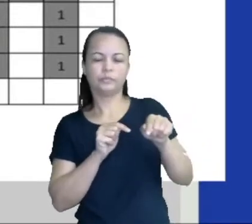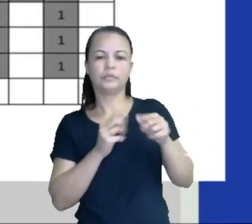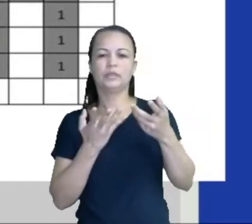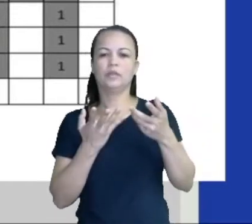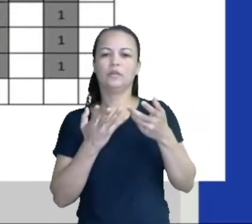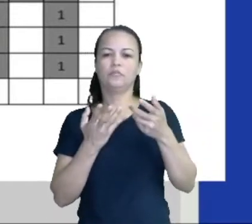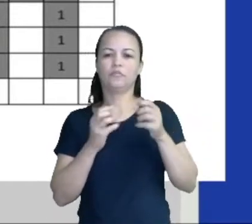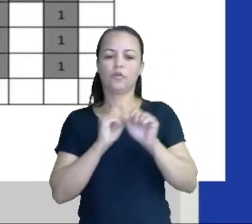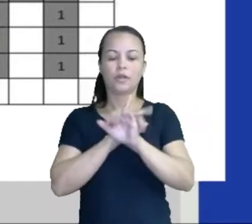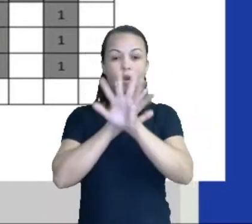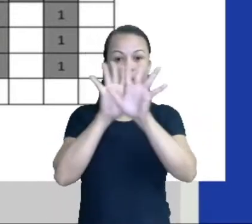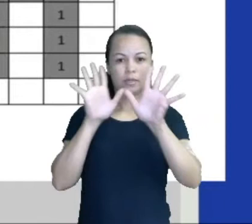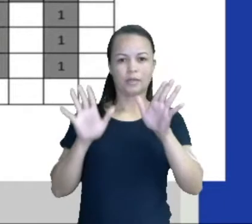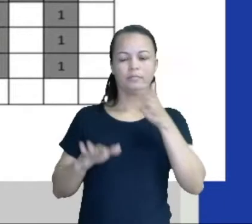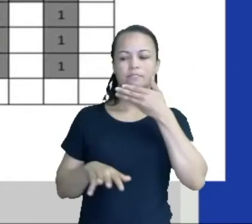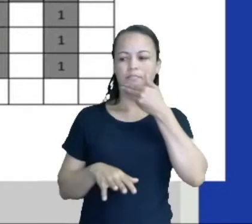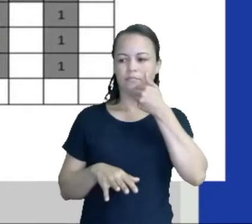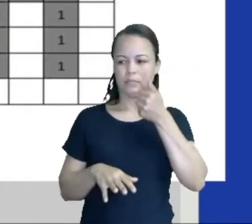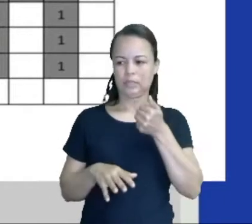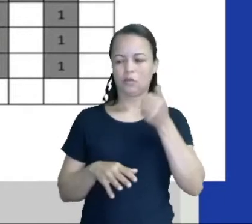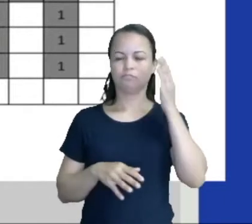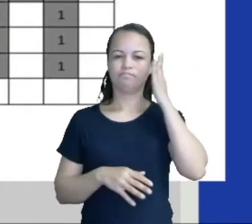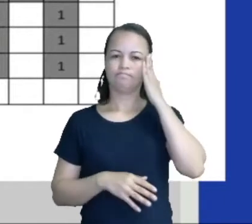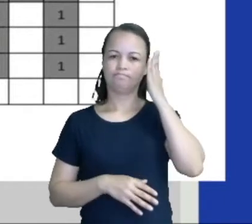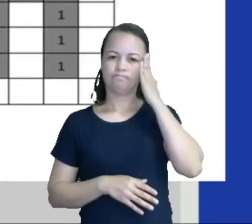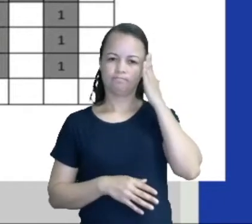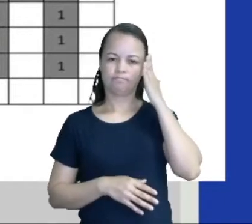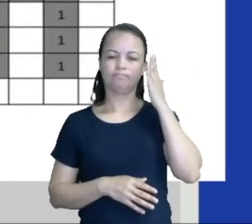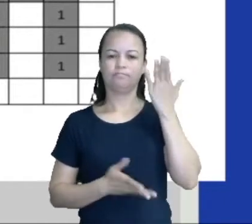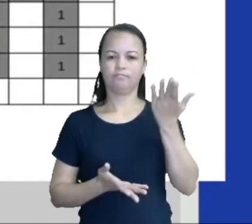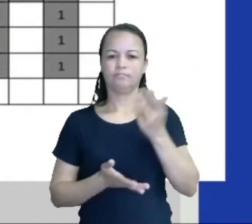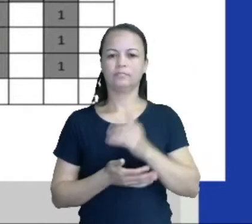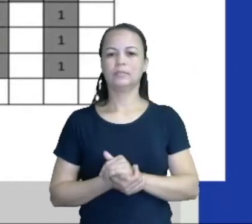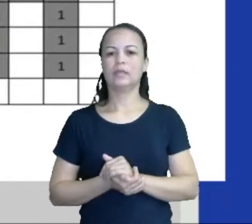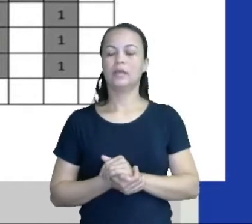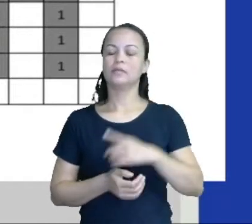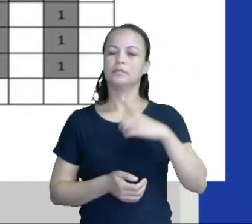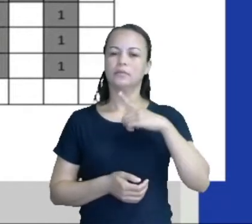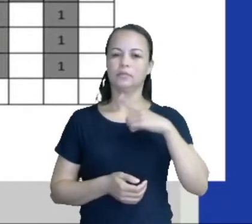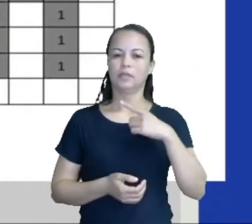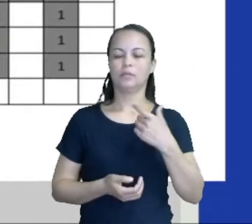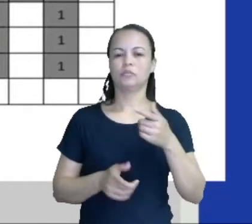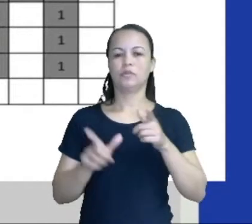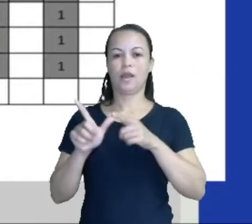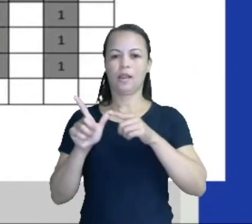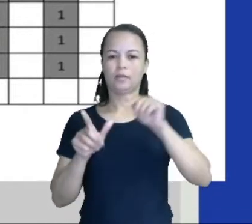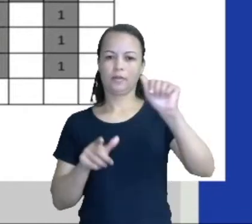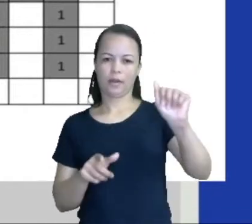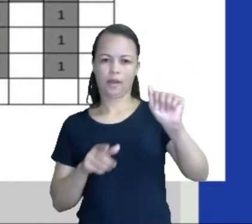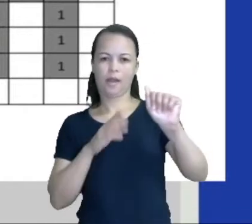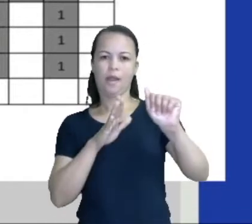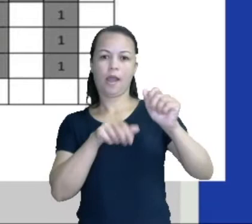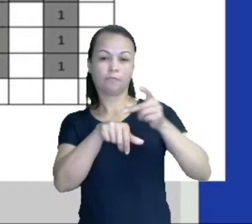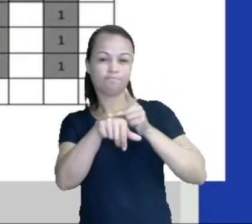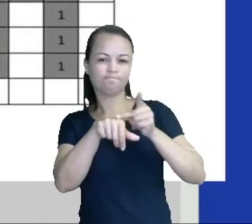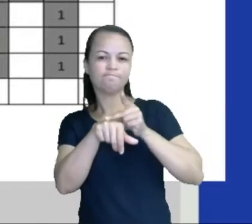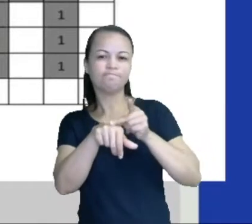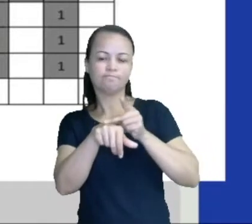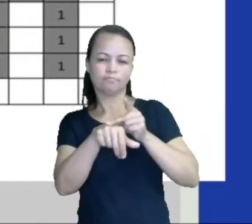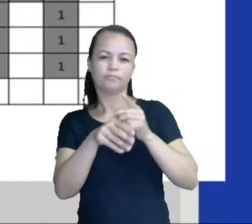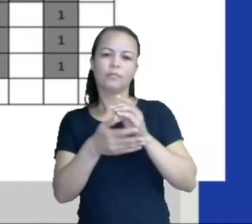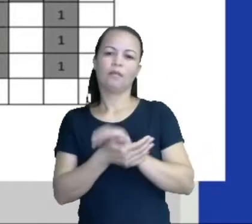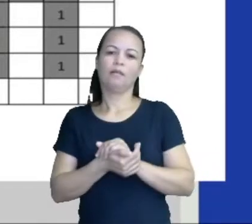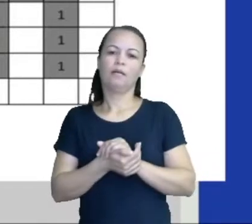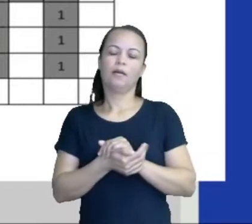foi clareando para melhorar a compreensão. Então, aqui nós temos a letra A em negrito, né?